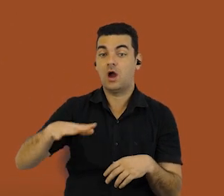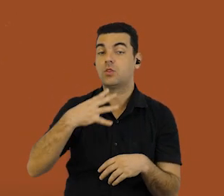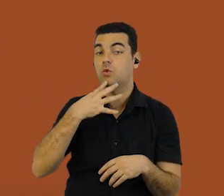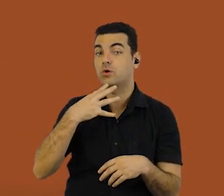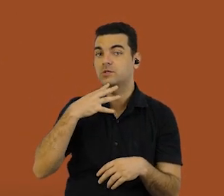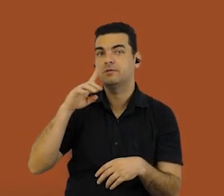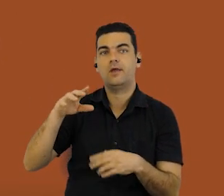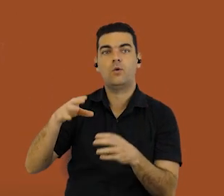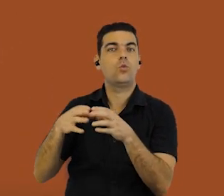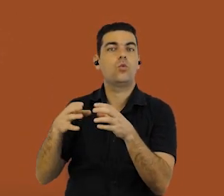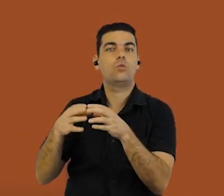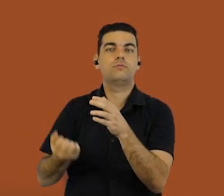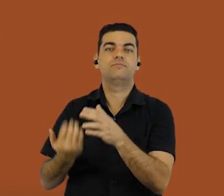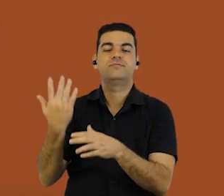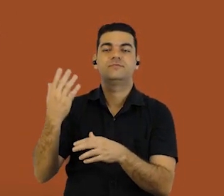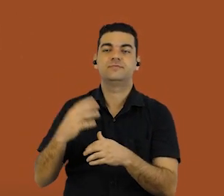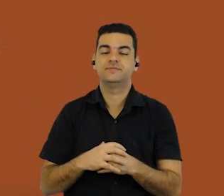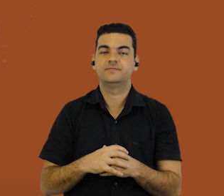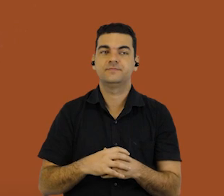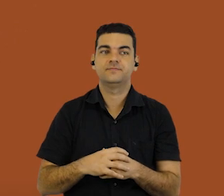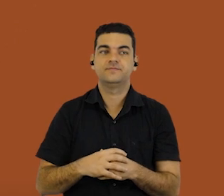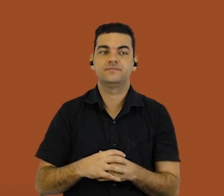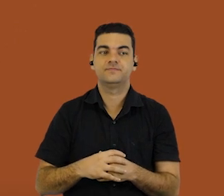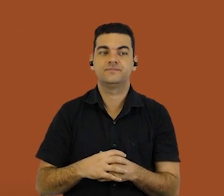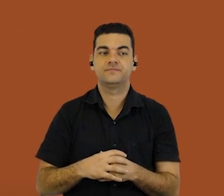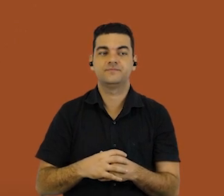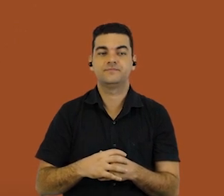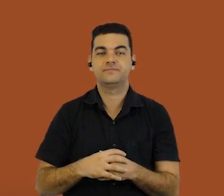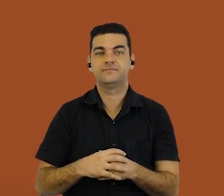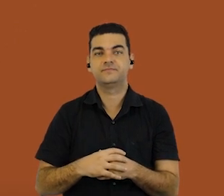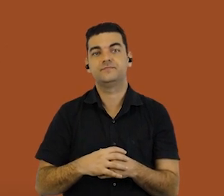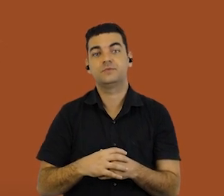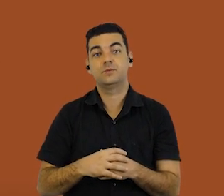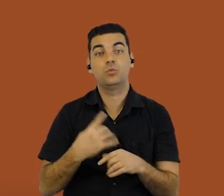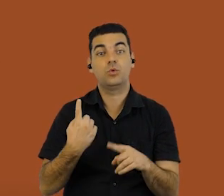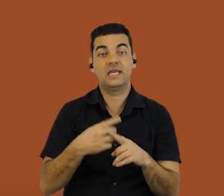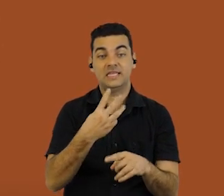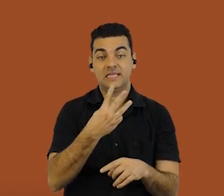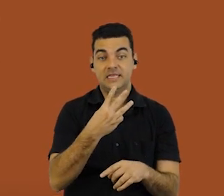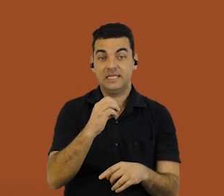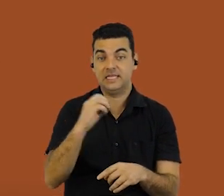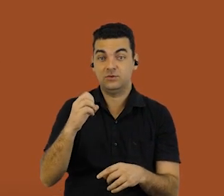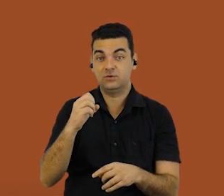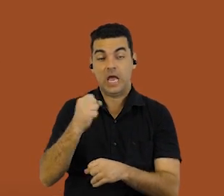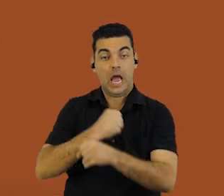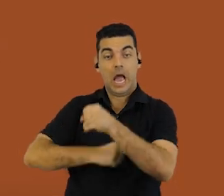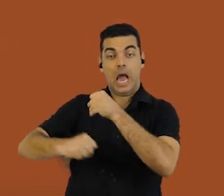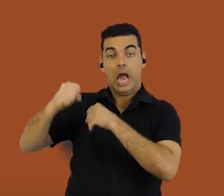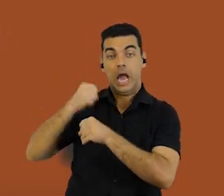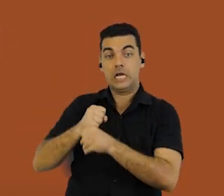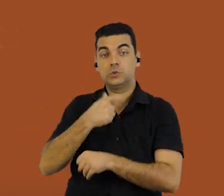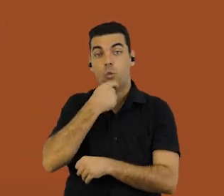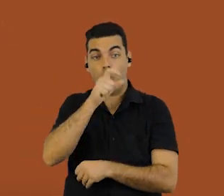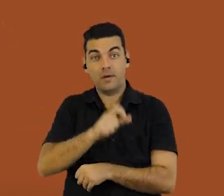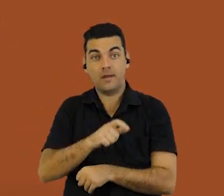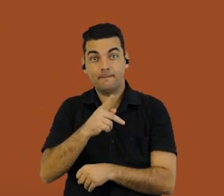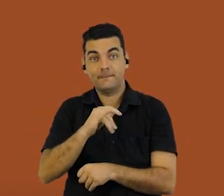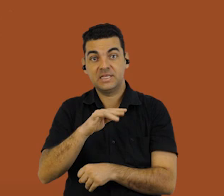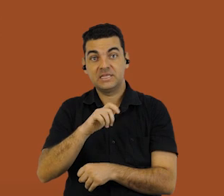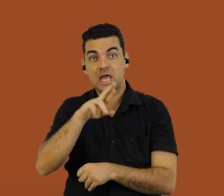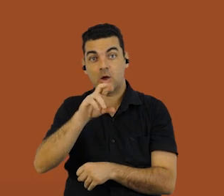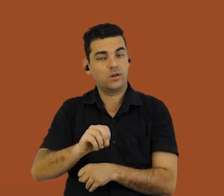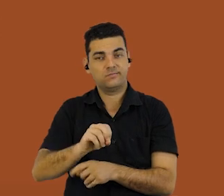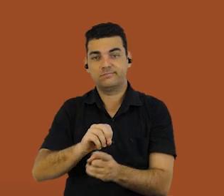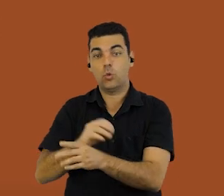de produtor daquele saber. 300 anos antes de Pitágoras, ele já era utilizado